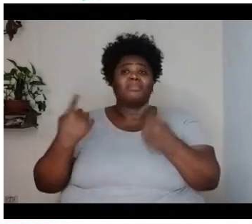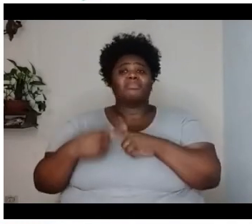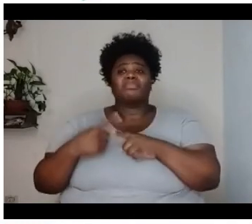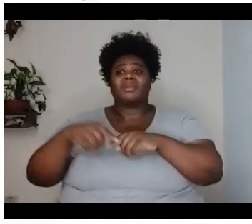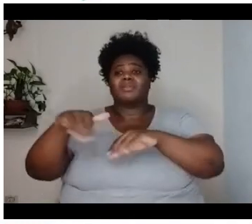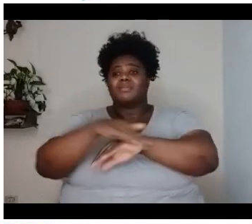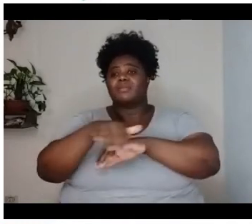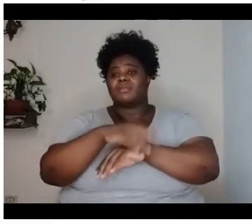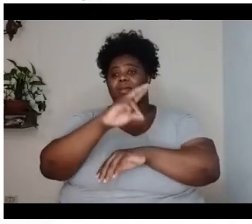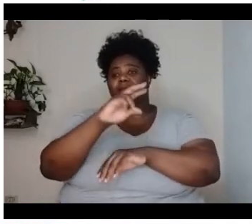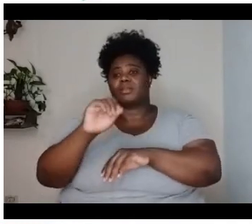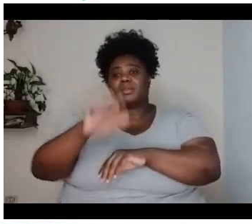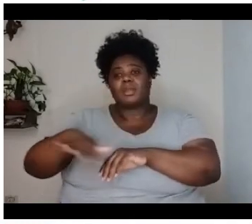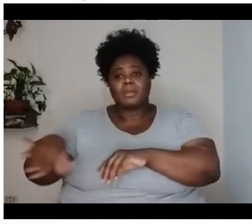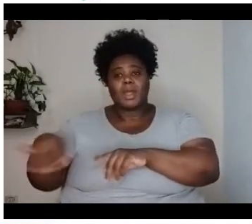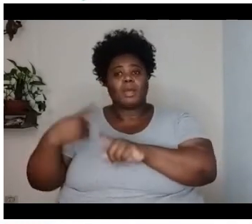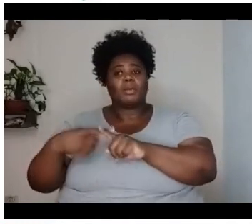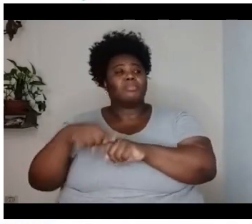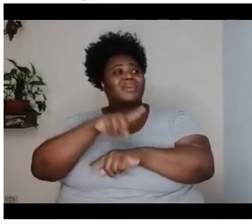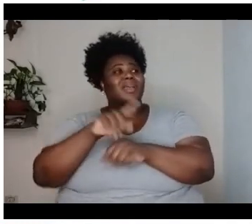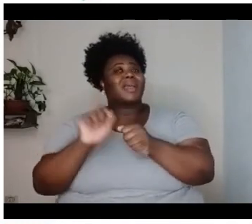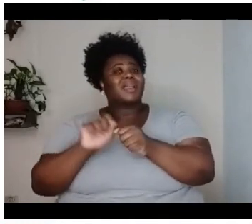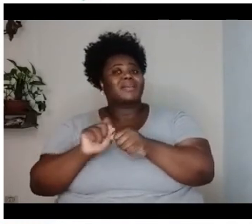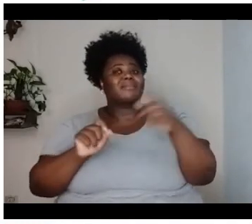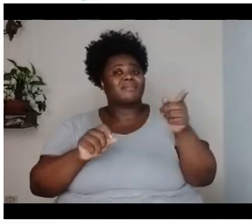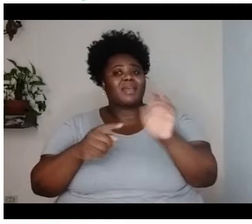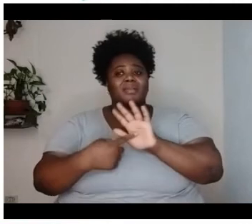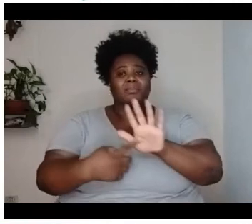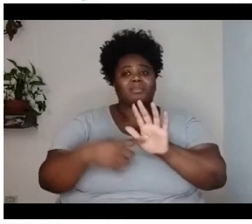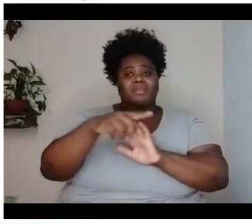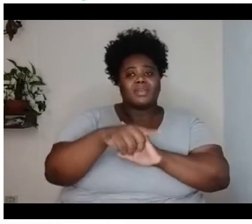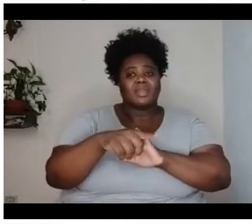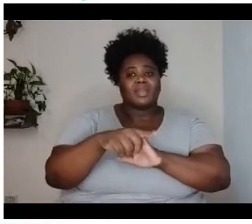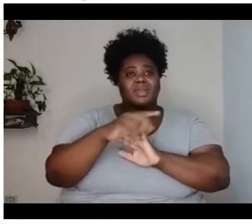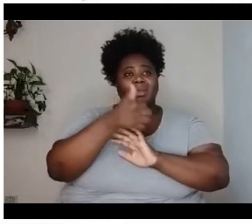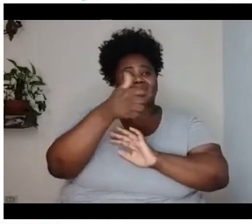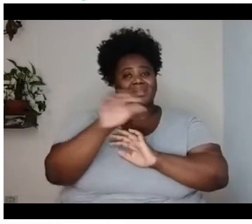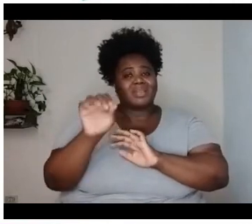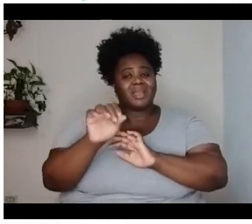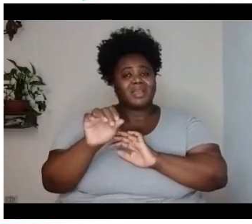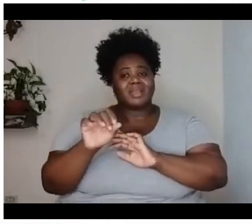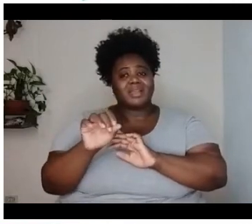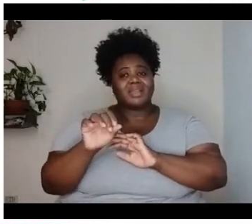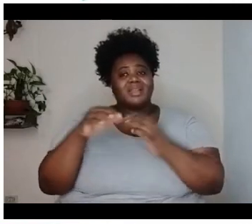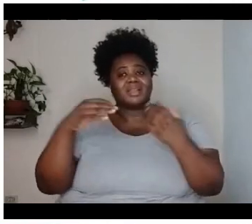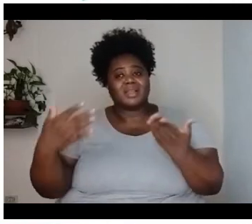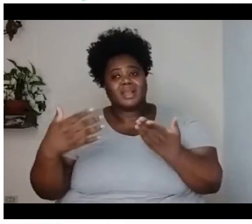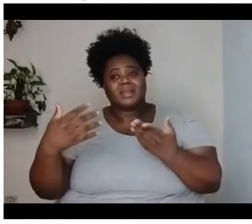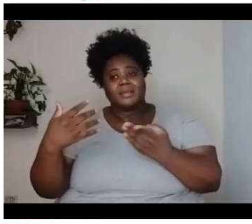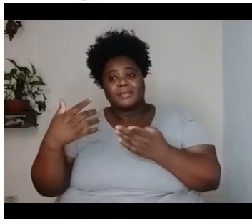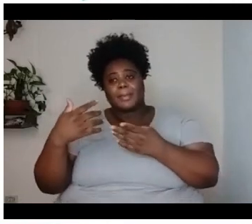50 meninas menores? Por que a Berna faz a ginástica da pele com 100 meninos? Gente, porque